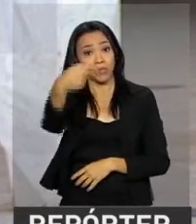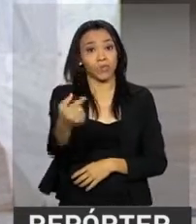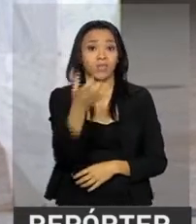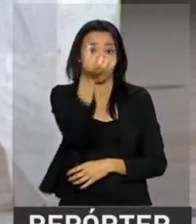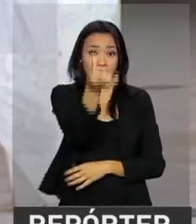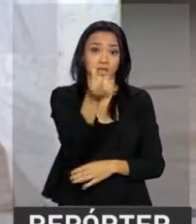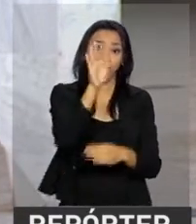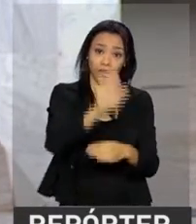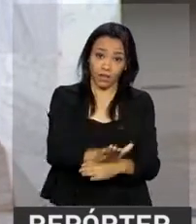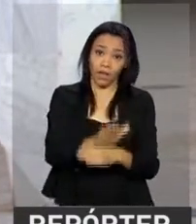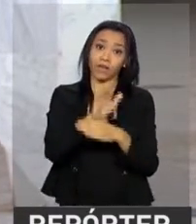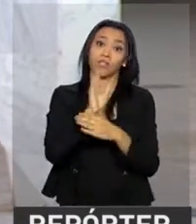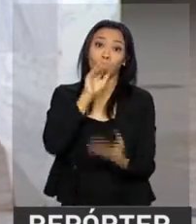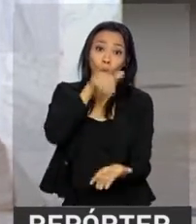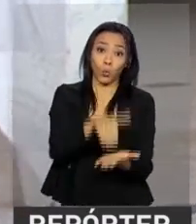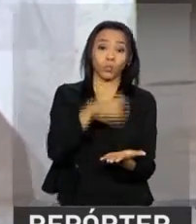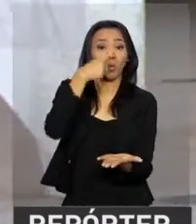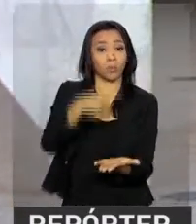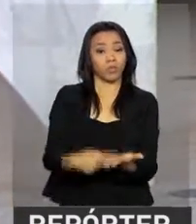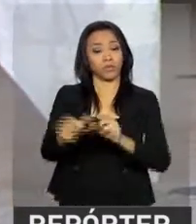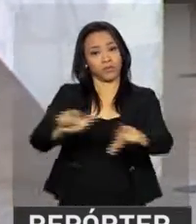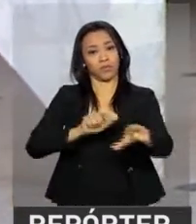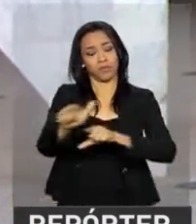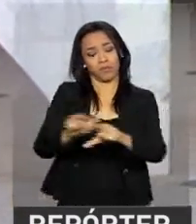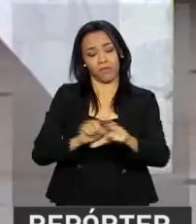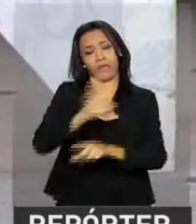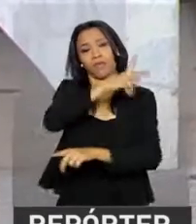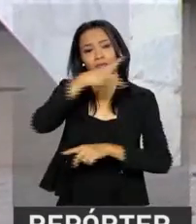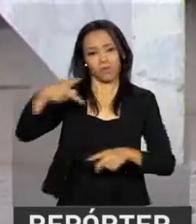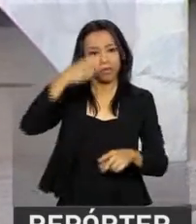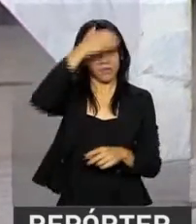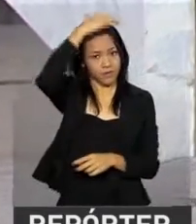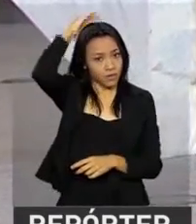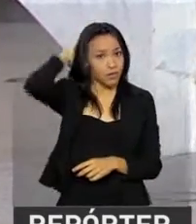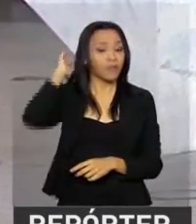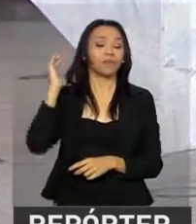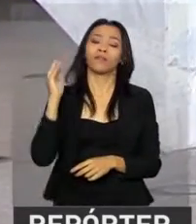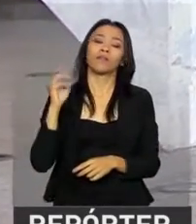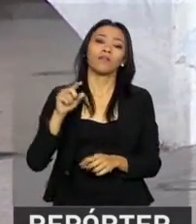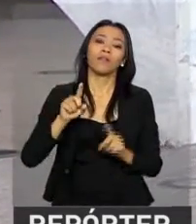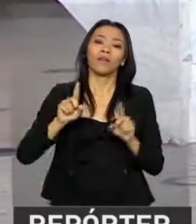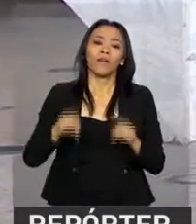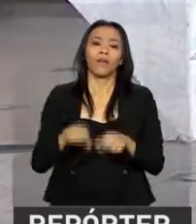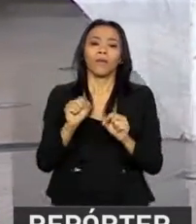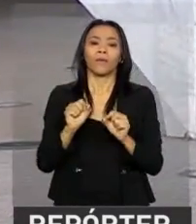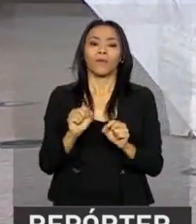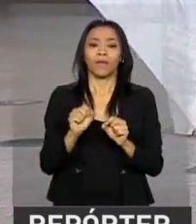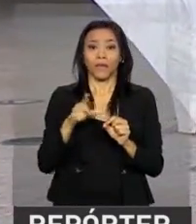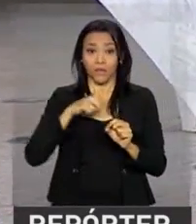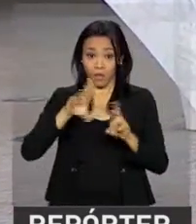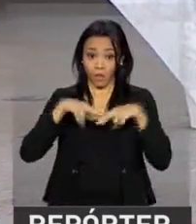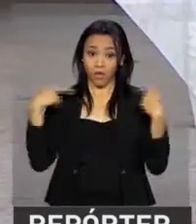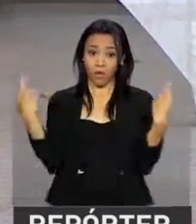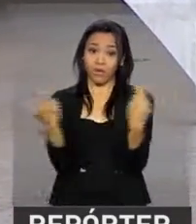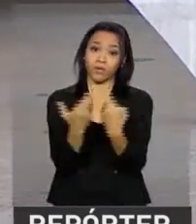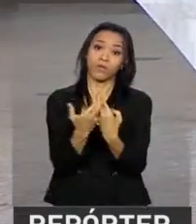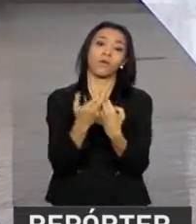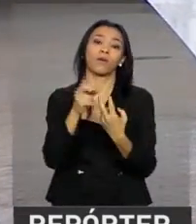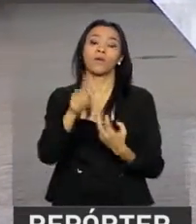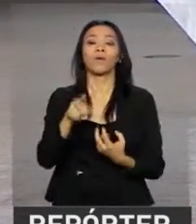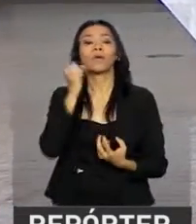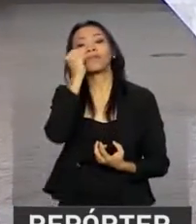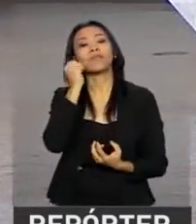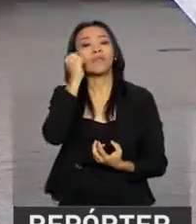no último compromisso previsto na agenda de hoje do presidente em exercício michel temer terá uma reunião com a senadora